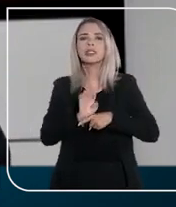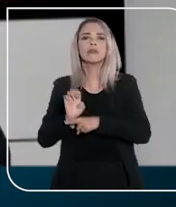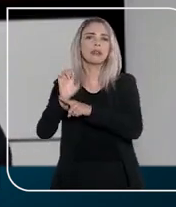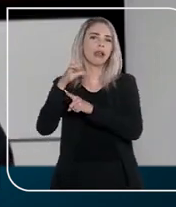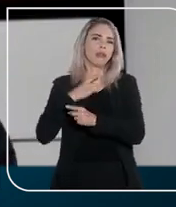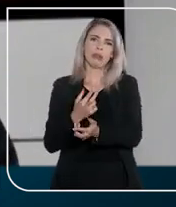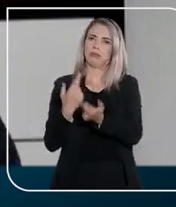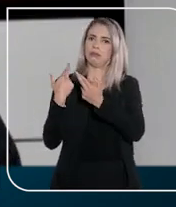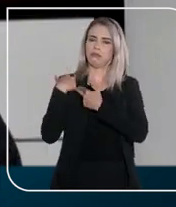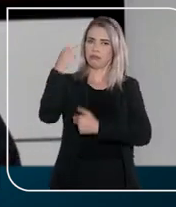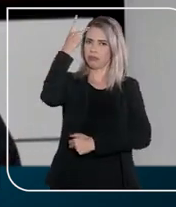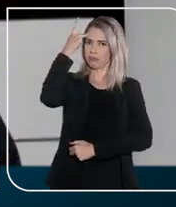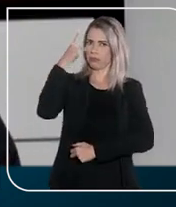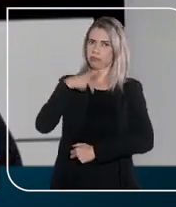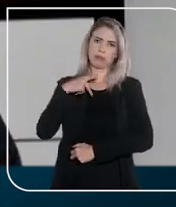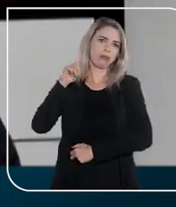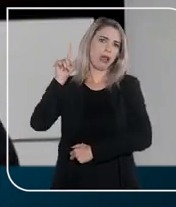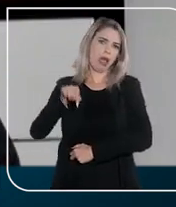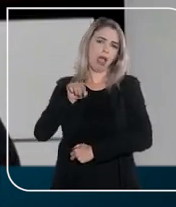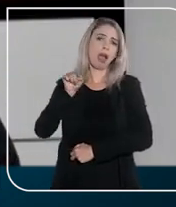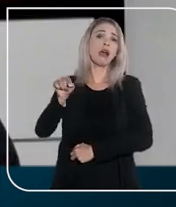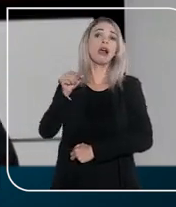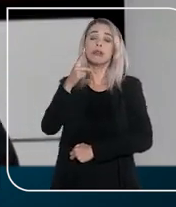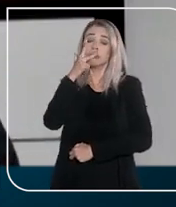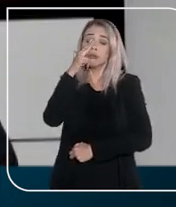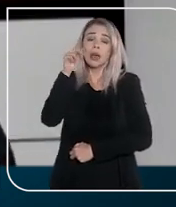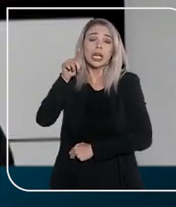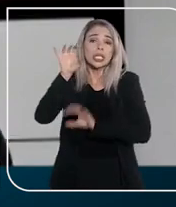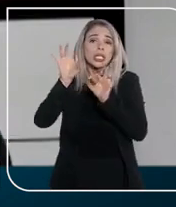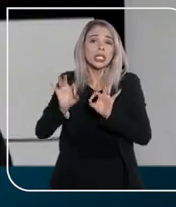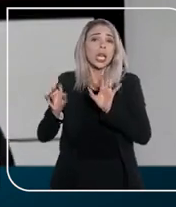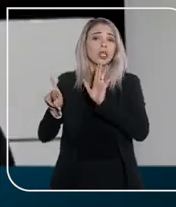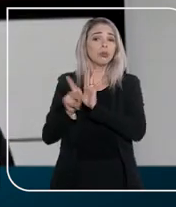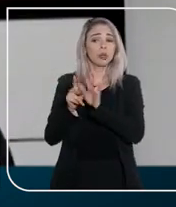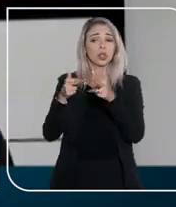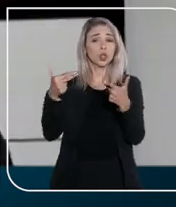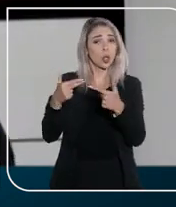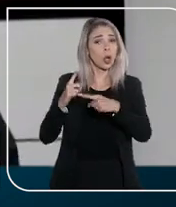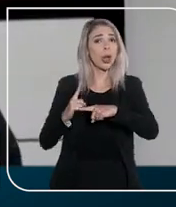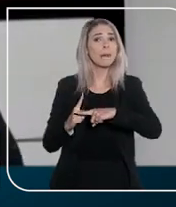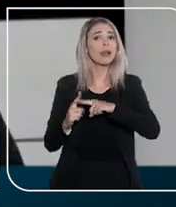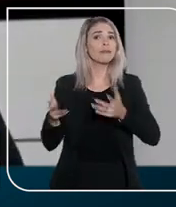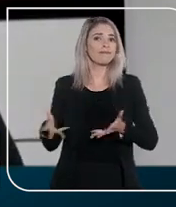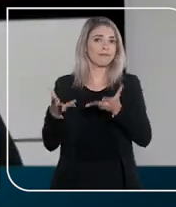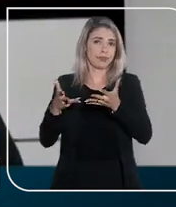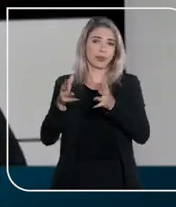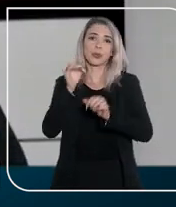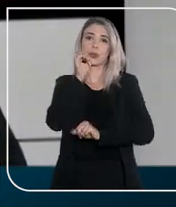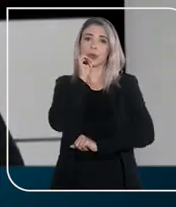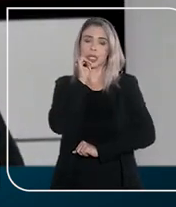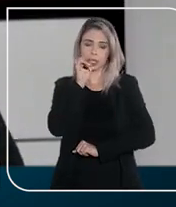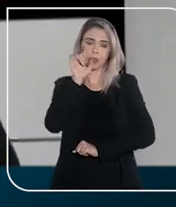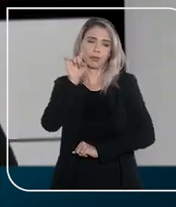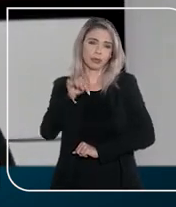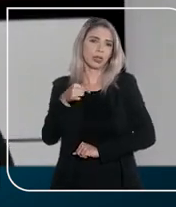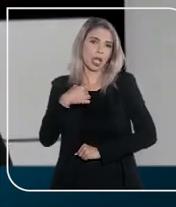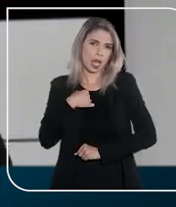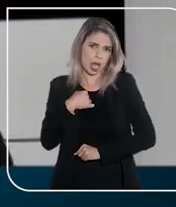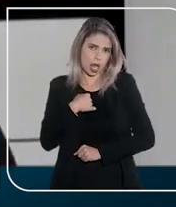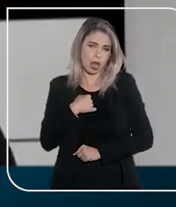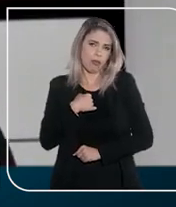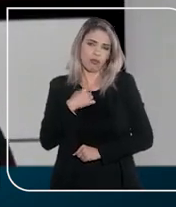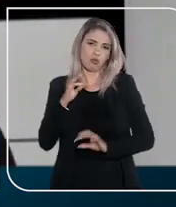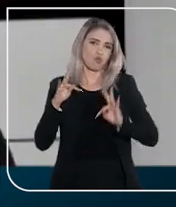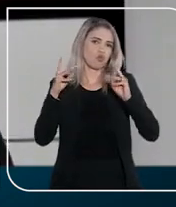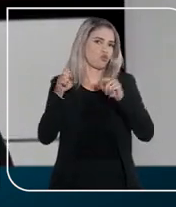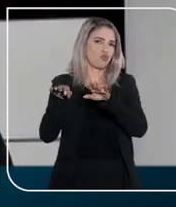vai legislar de acordo com aquilo que ele entende que é o adequado com relação às ações afirmativas. Nós temos como norte, que eu não posso falar de todos os